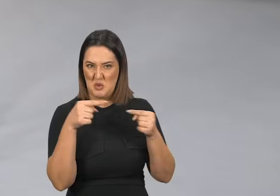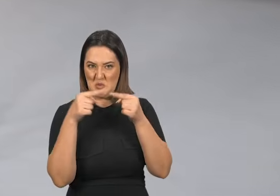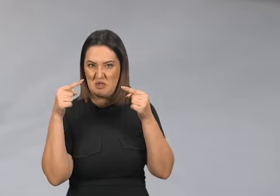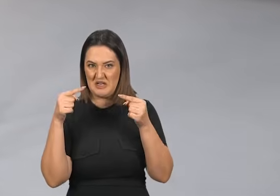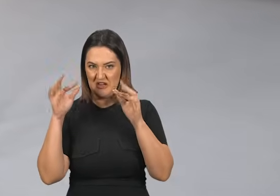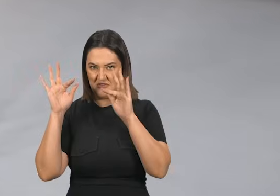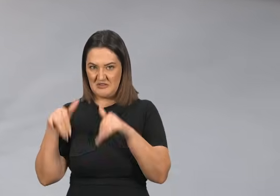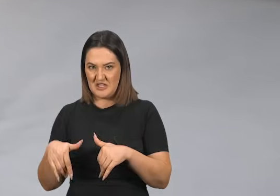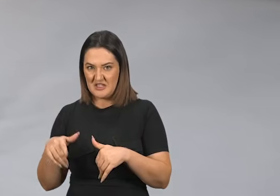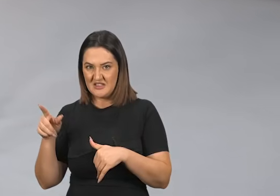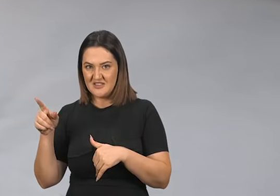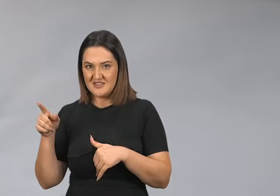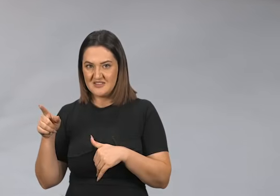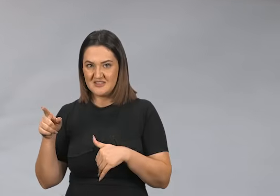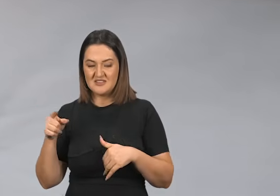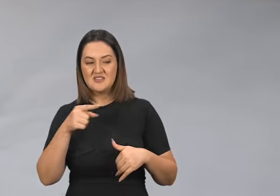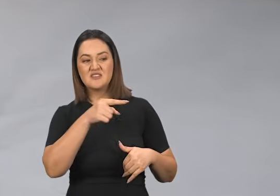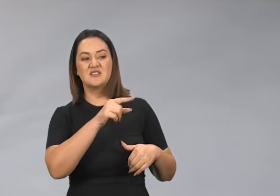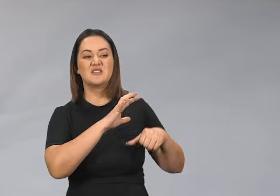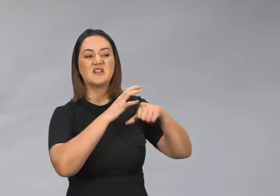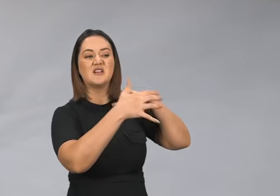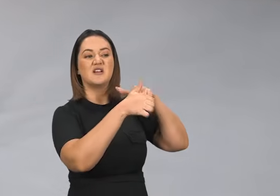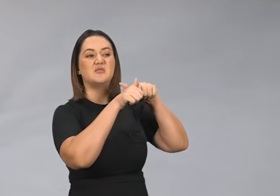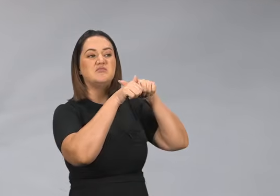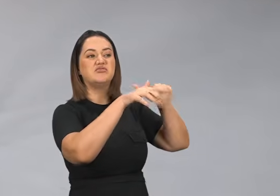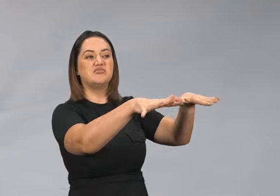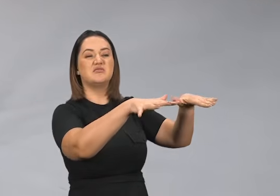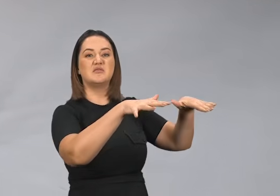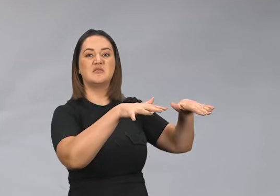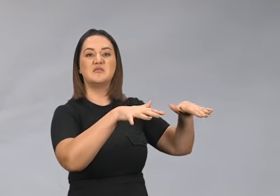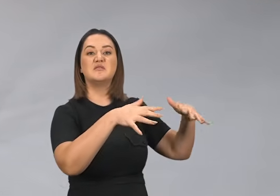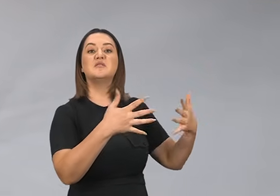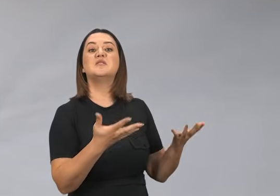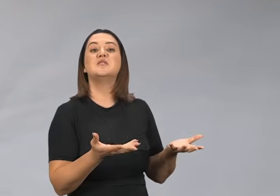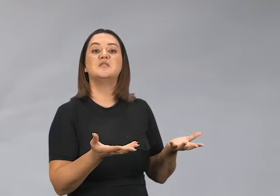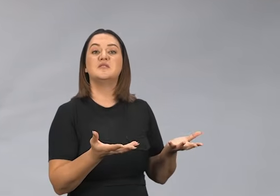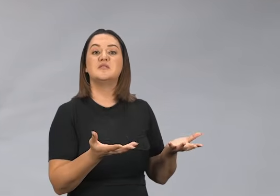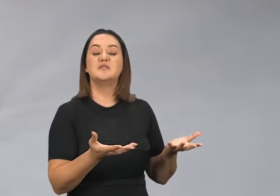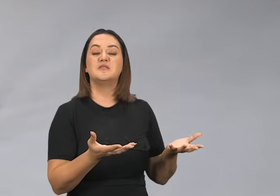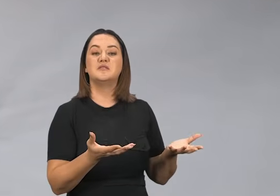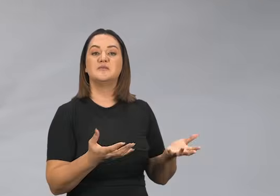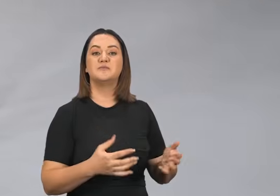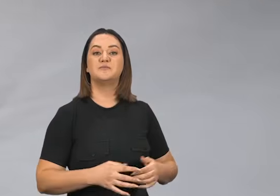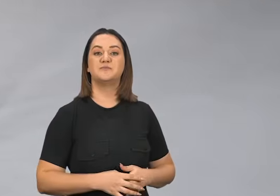Onde entra aqui essa pandemia terrível e diabólica?